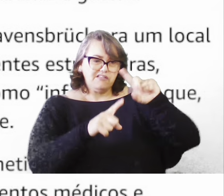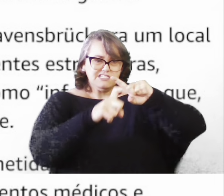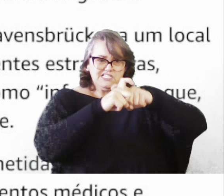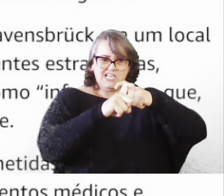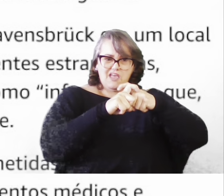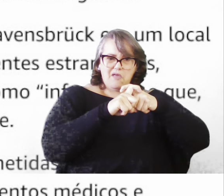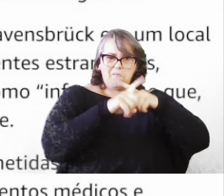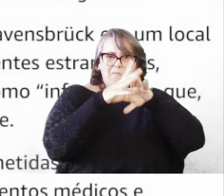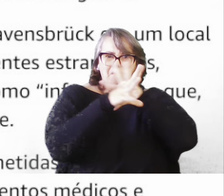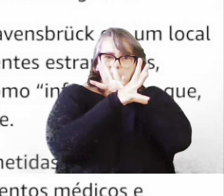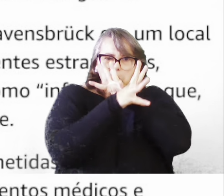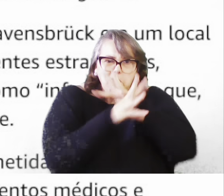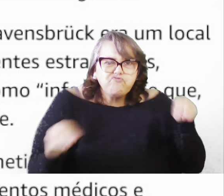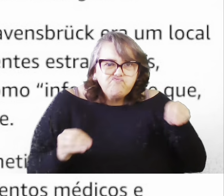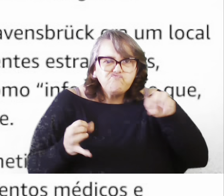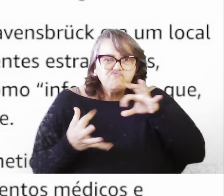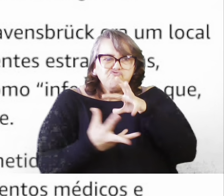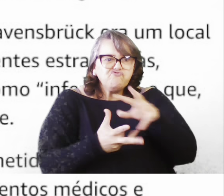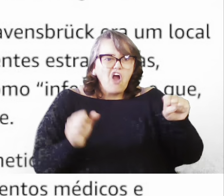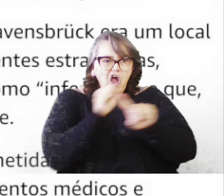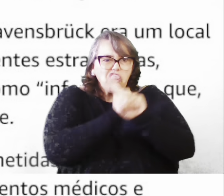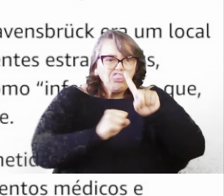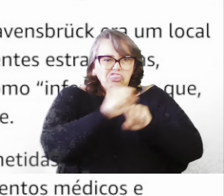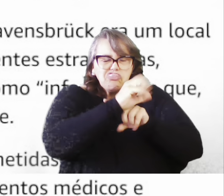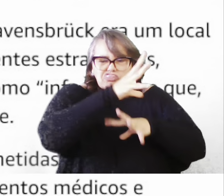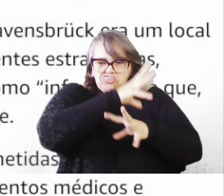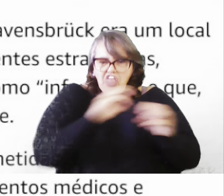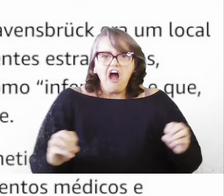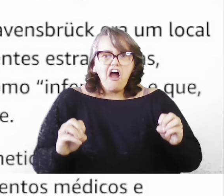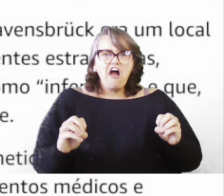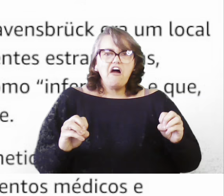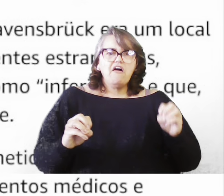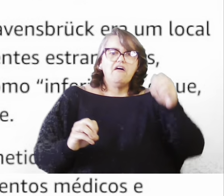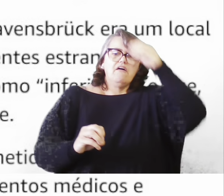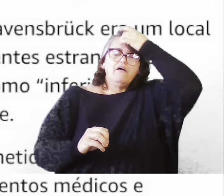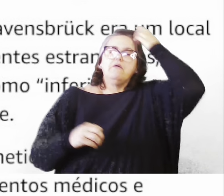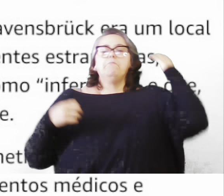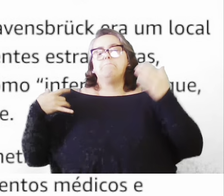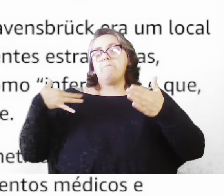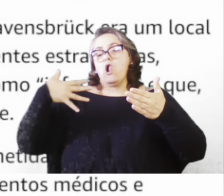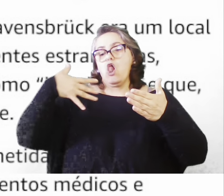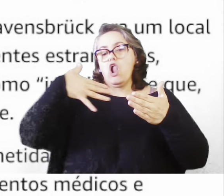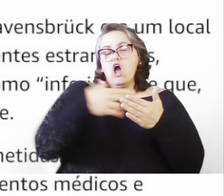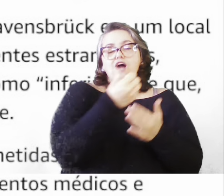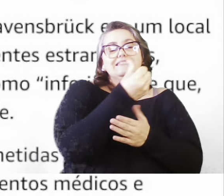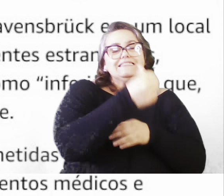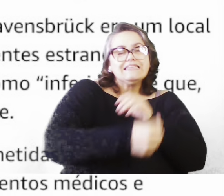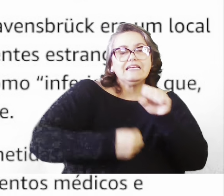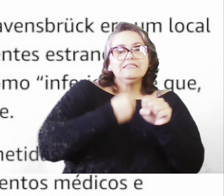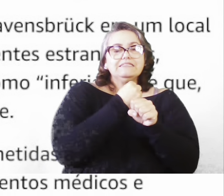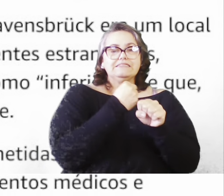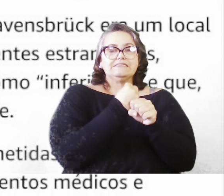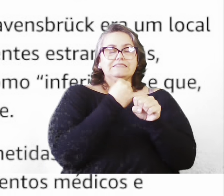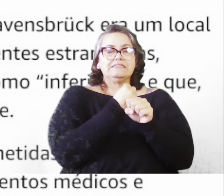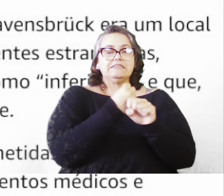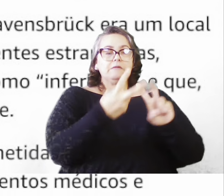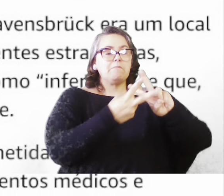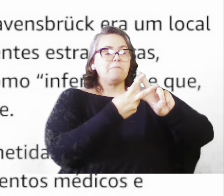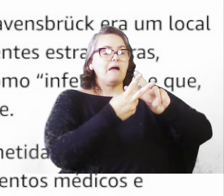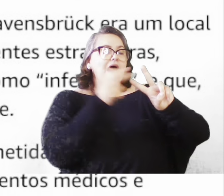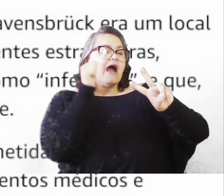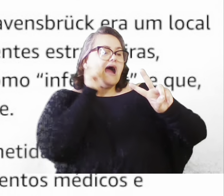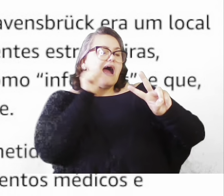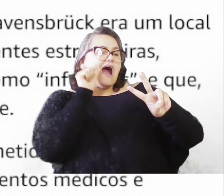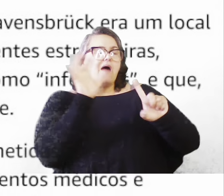que, segundo os nazistas, deveriam ser extirpadas da sociedade. Ao longo de mais de 6 anos,